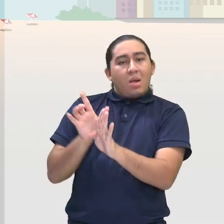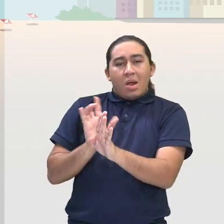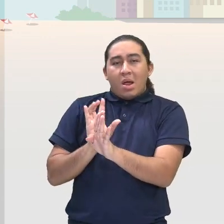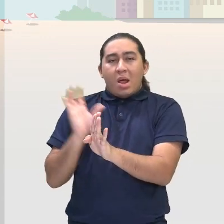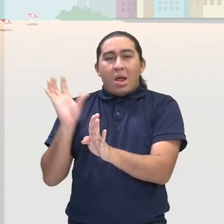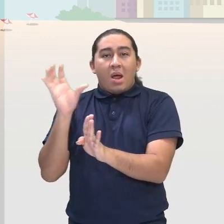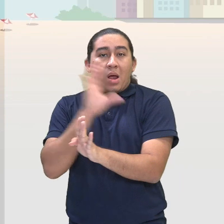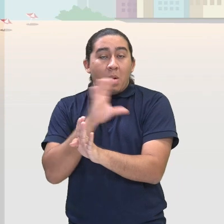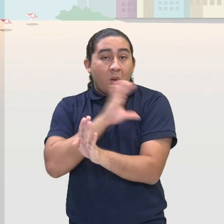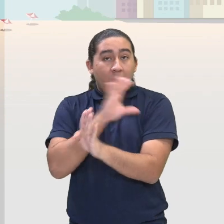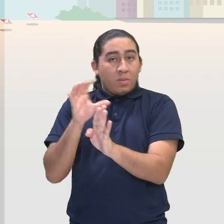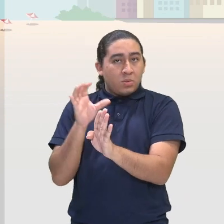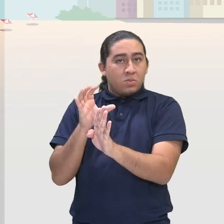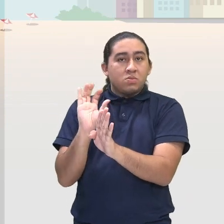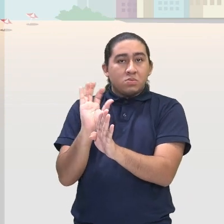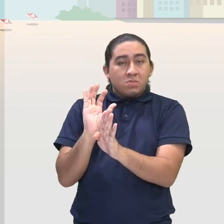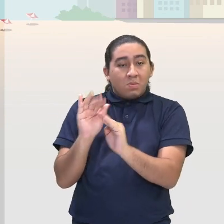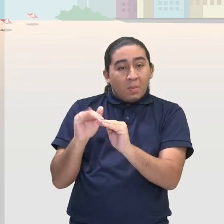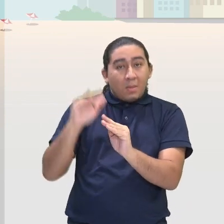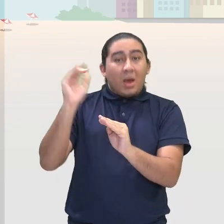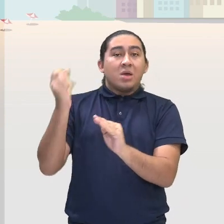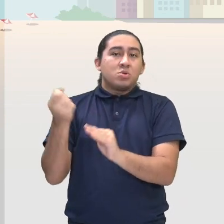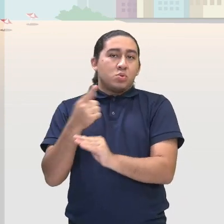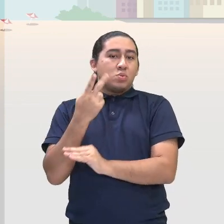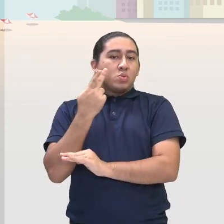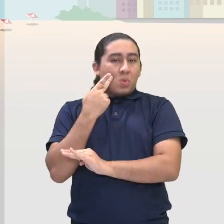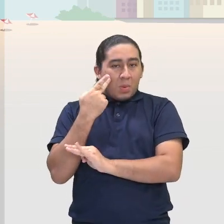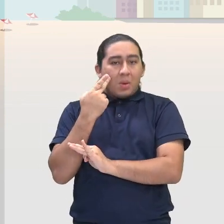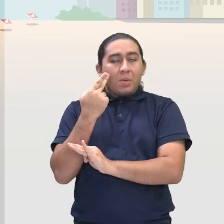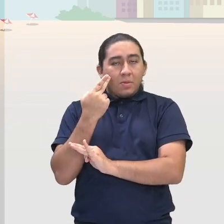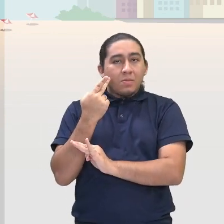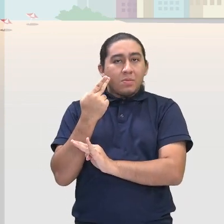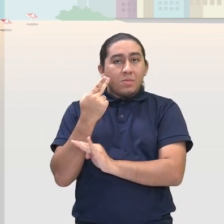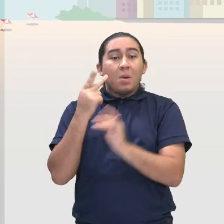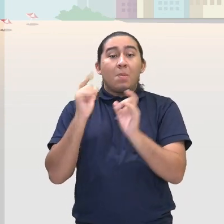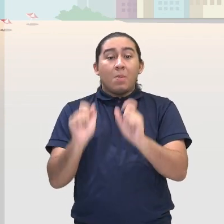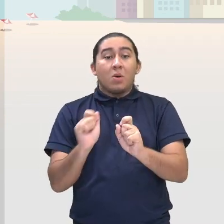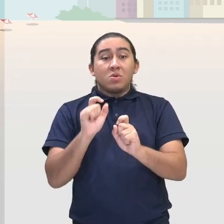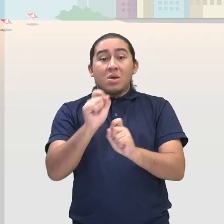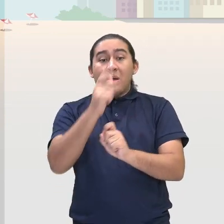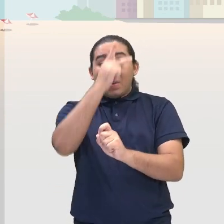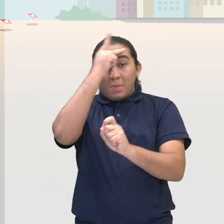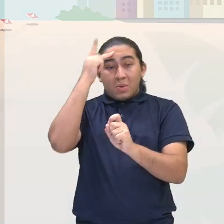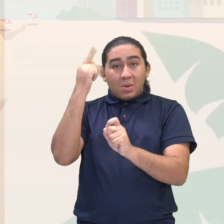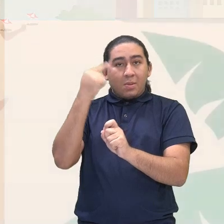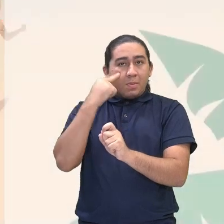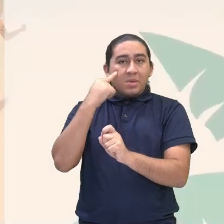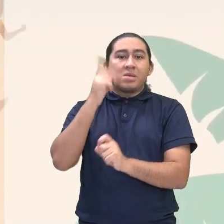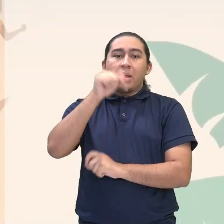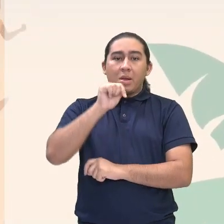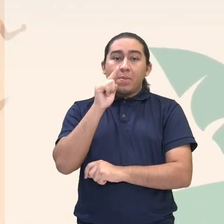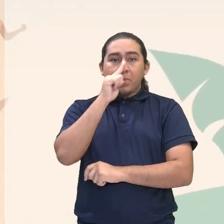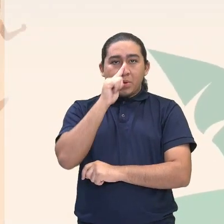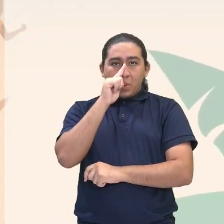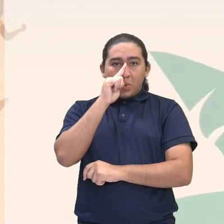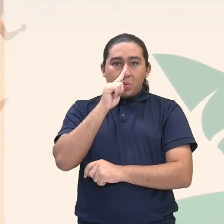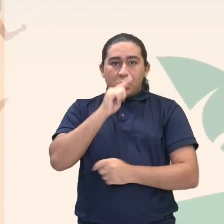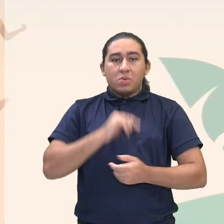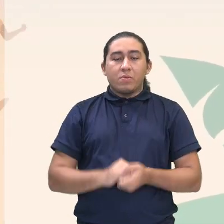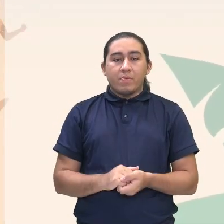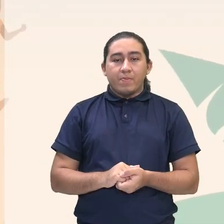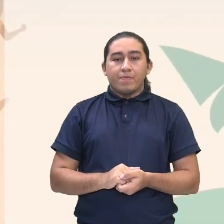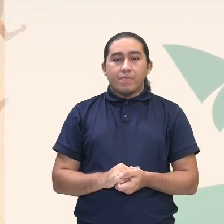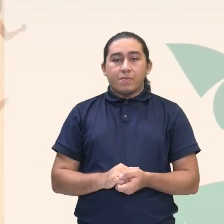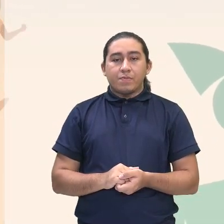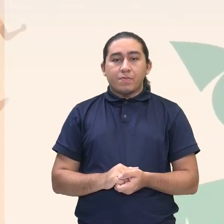do que o normal antes de a onda chegar, o que pode enganar e ser altamente perigoso. Um